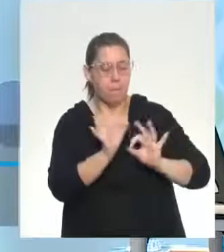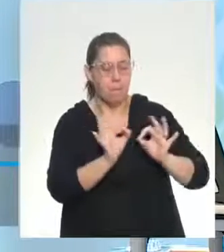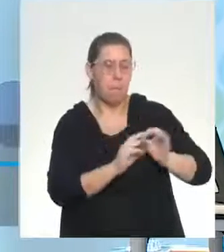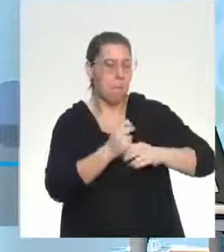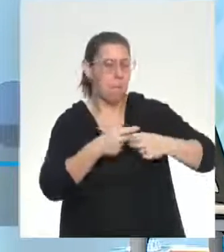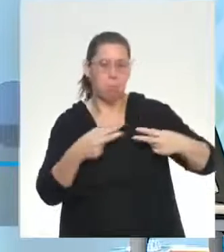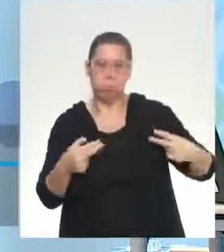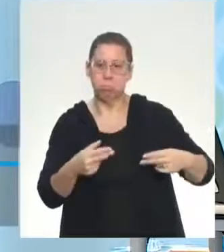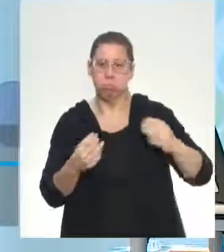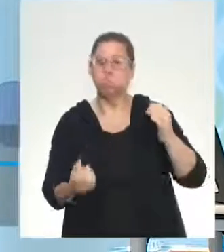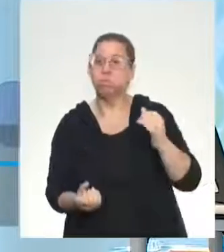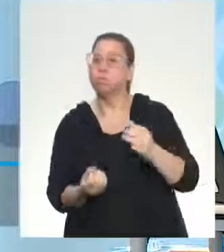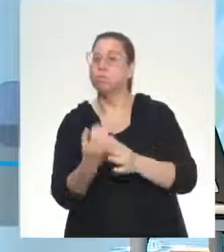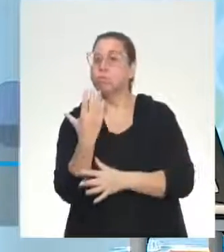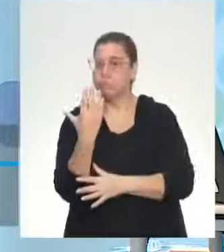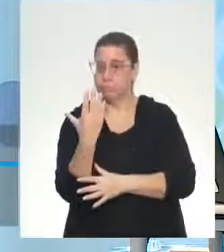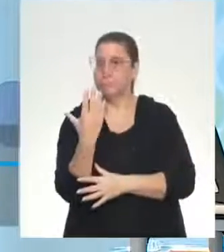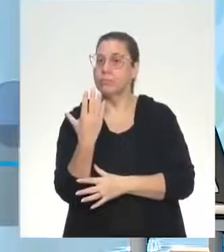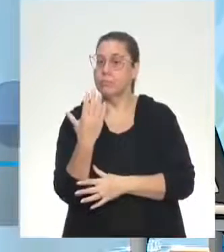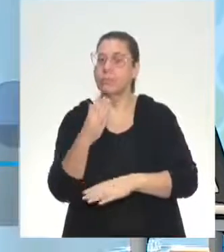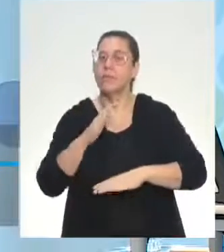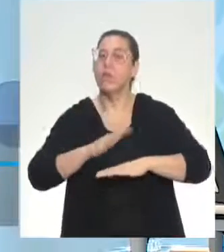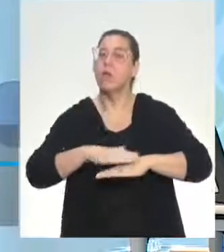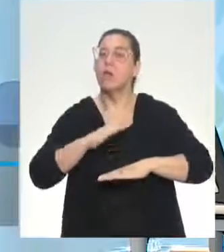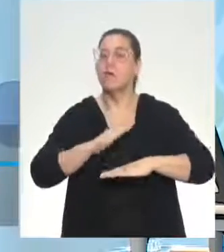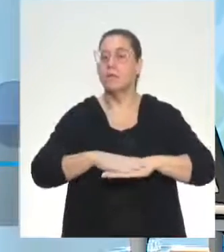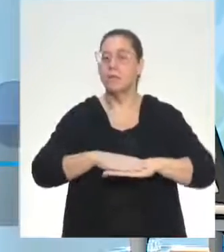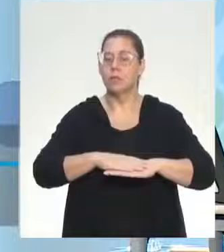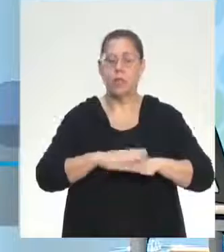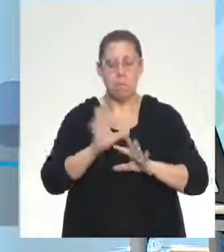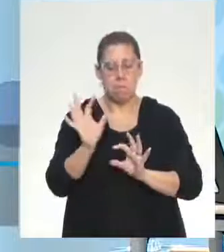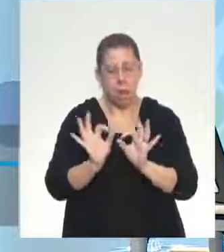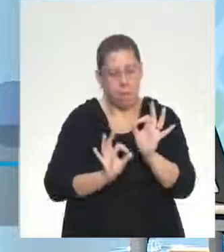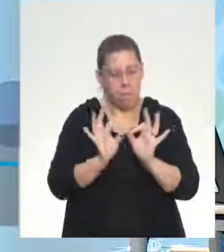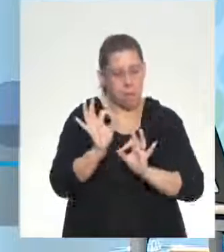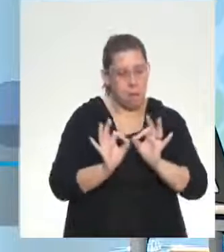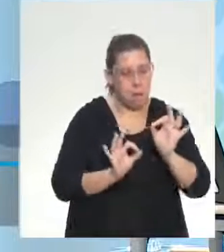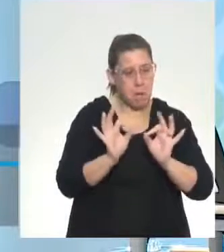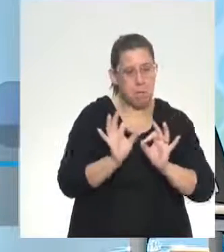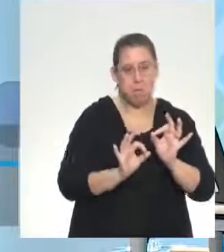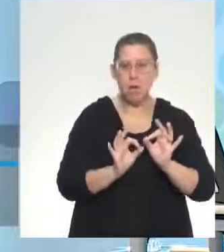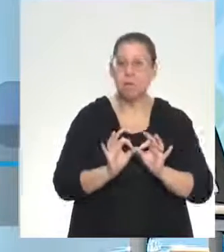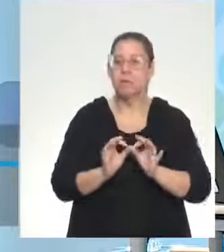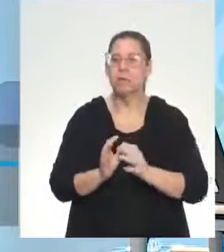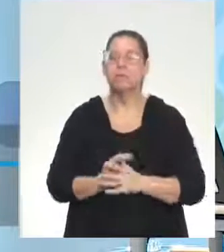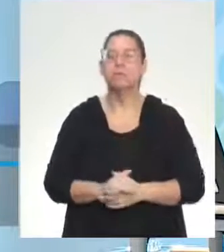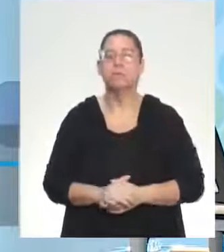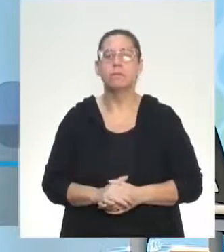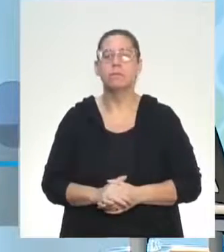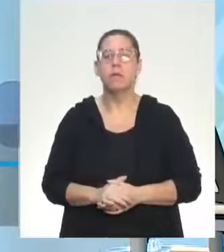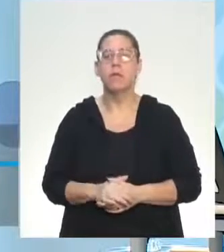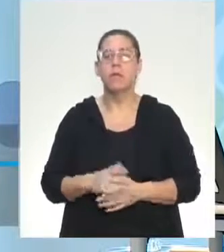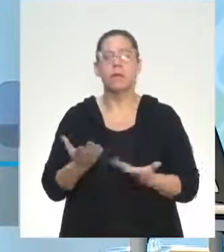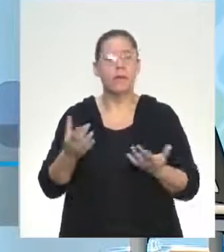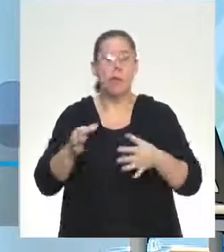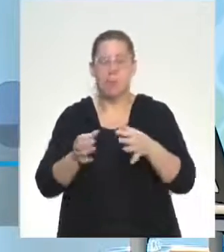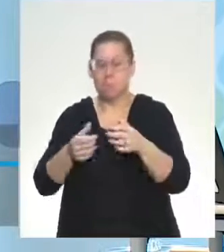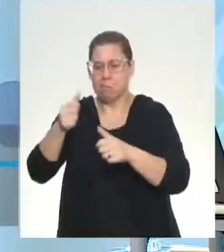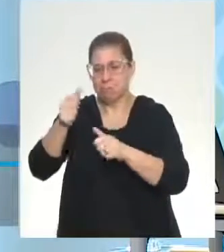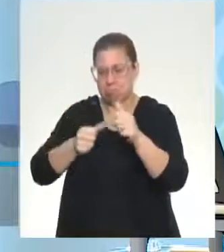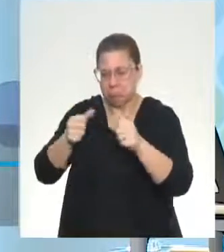a habilidade de fazer uma montagem, a habilidade de criar uma peça,